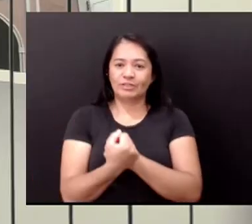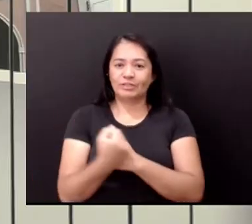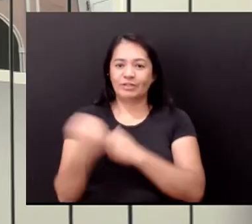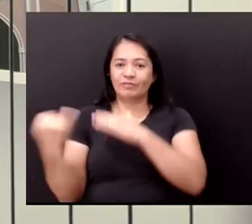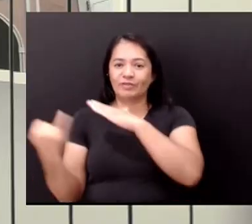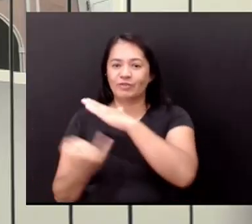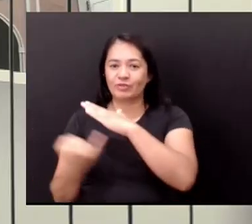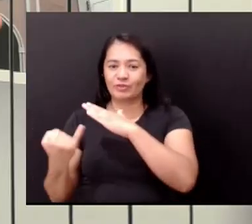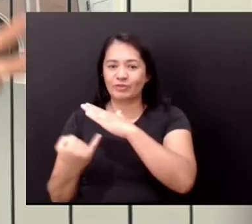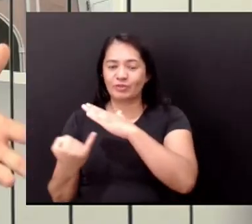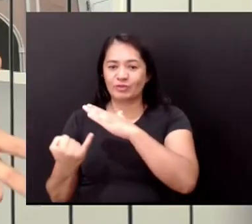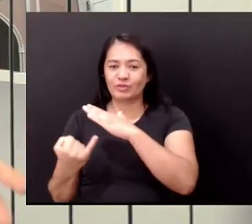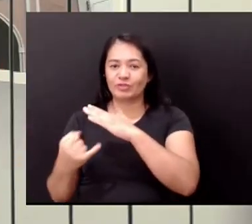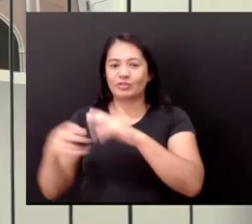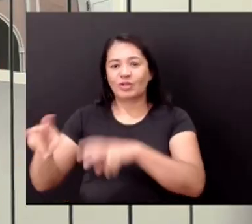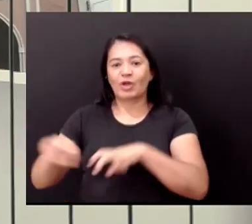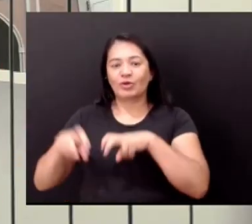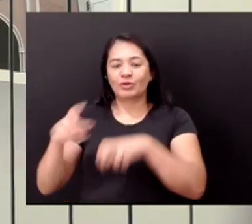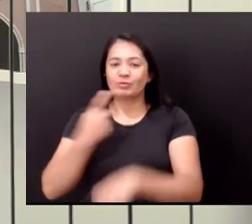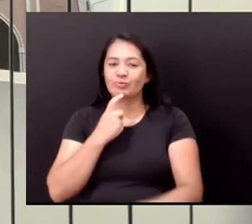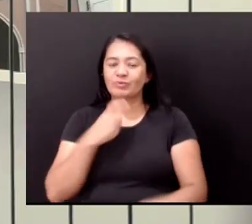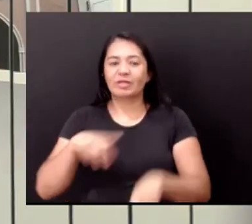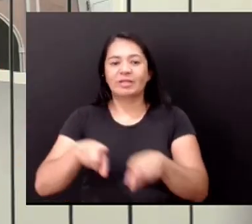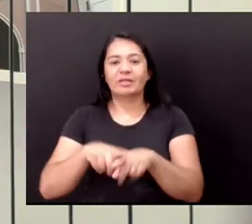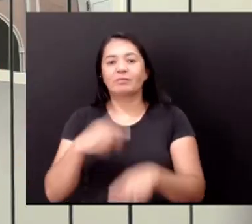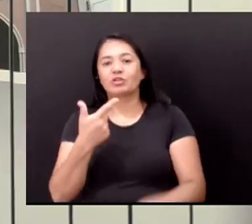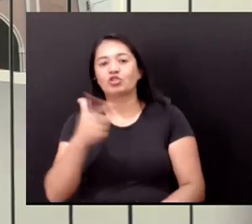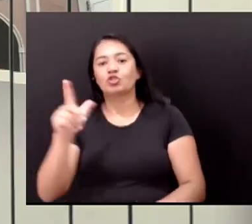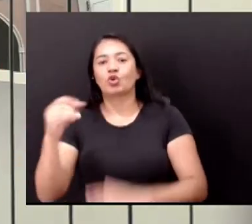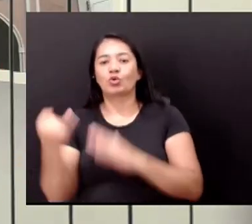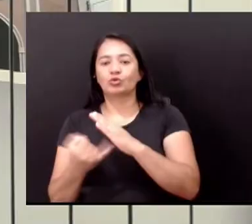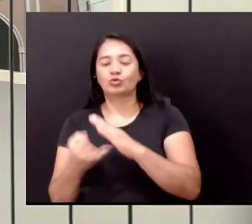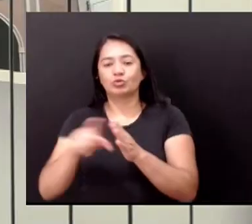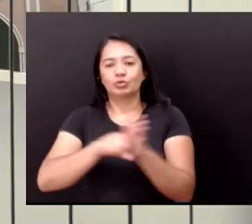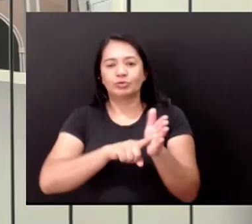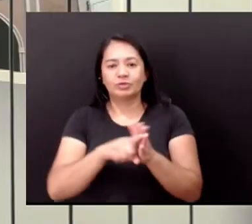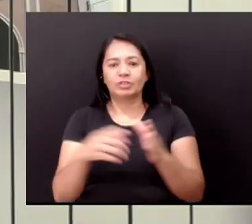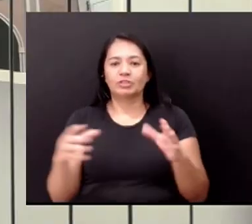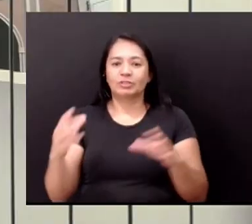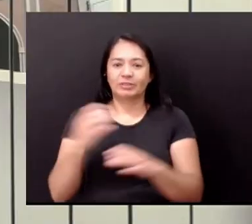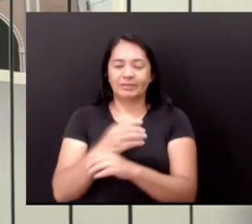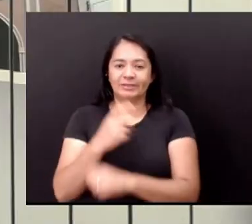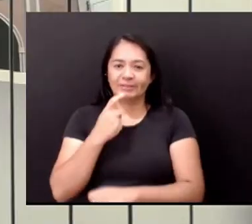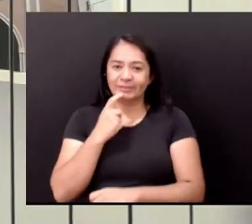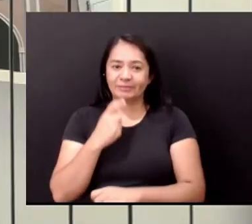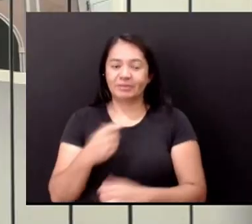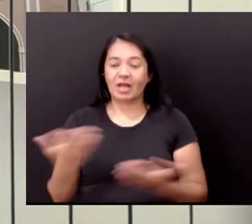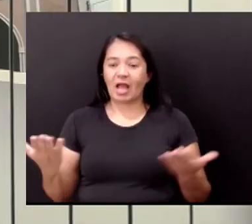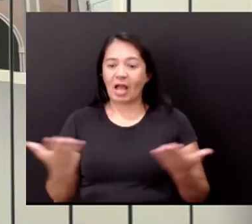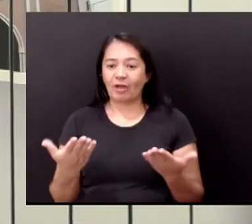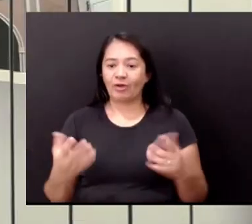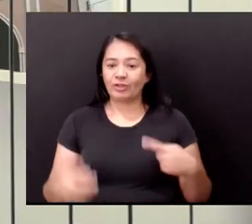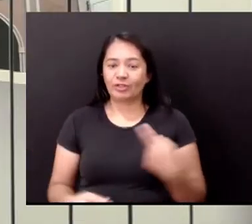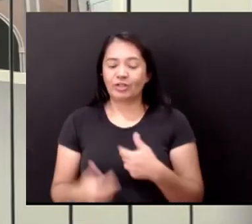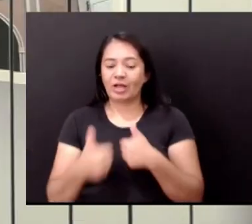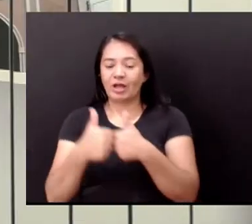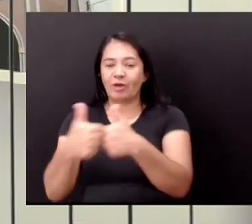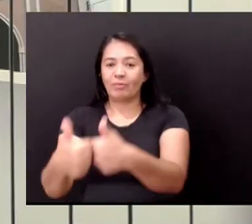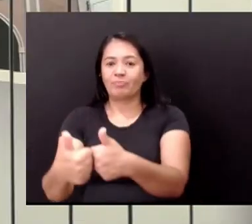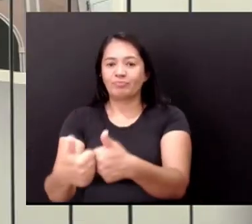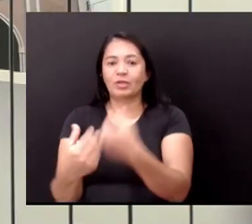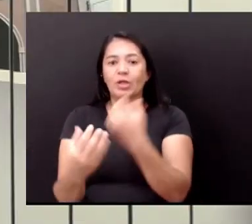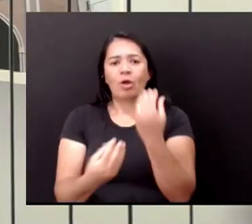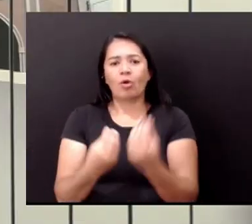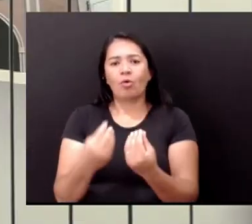de Campinas e dos institutos de pesquisa da cidade. Agora sim, nós vamos acompanhar como foi a reunião